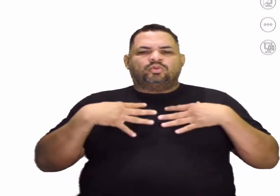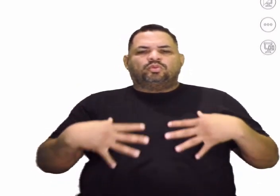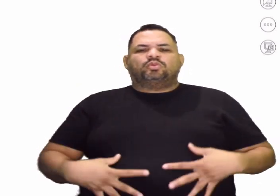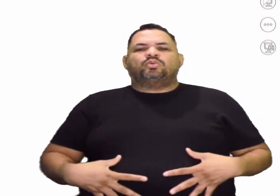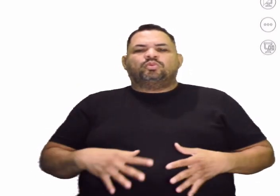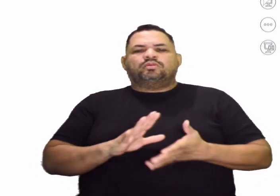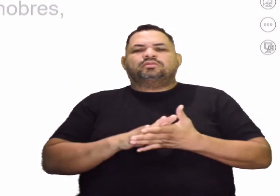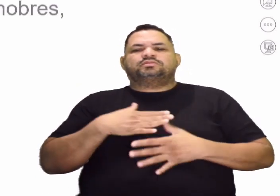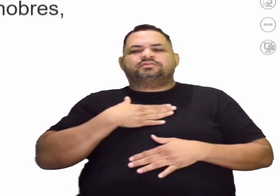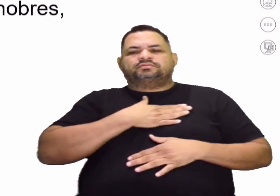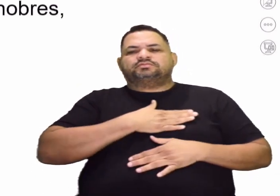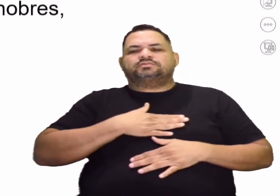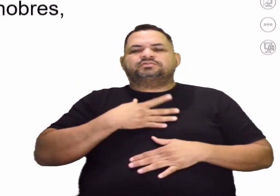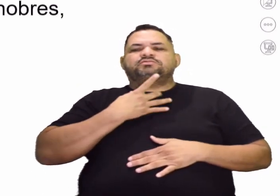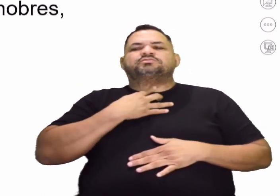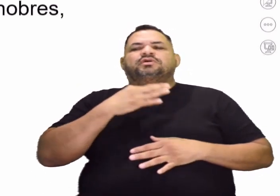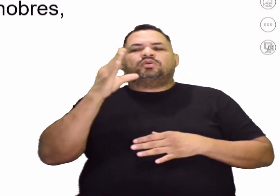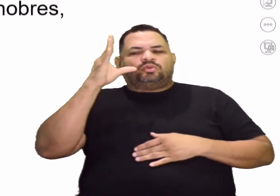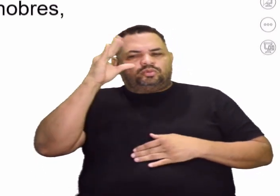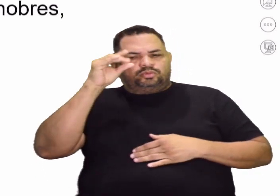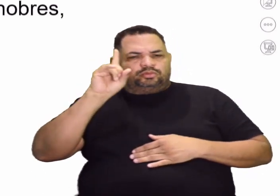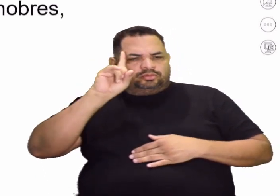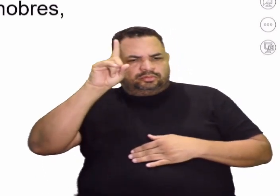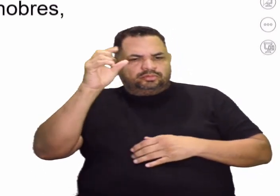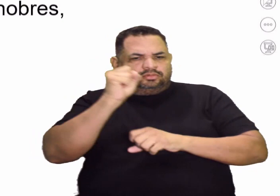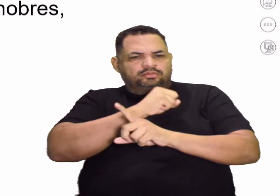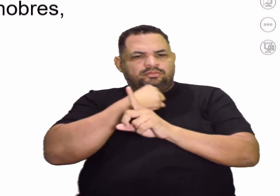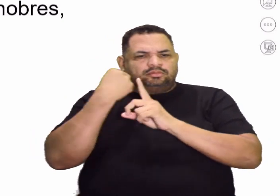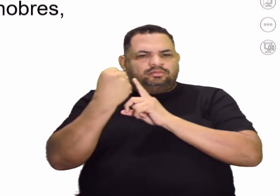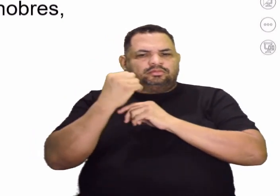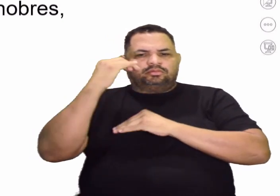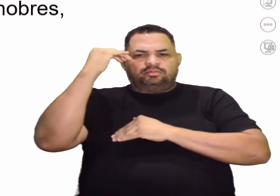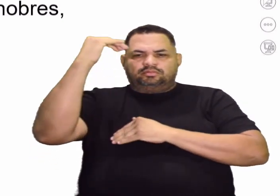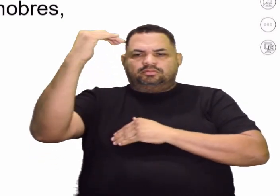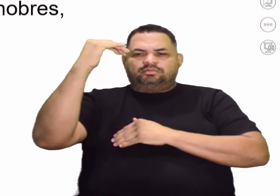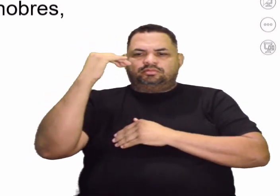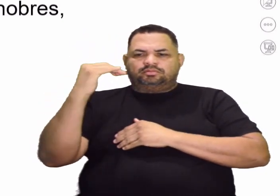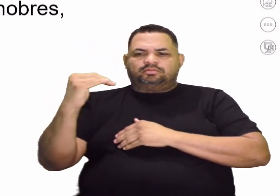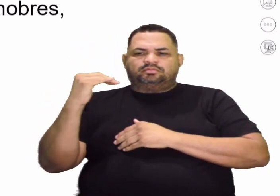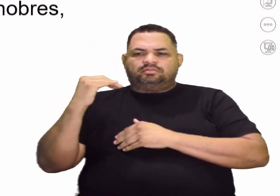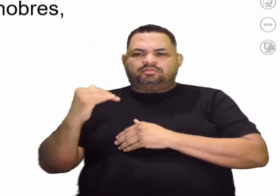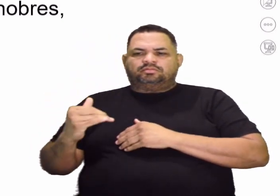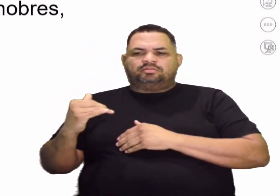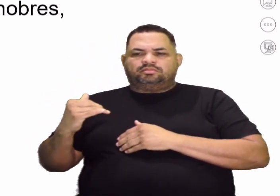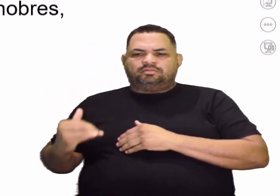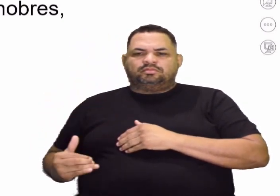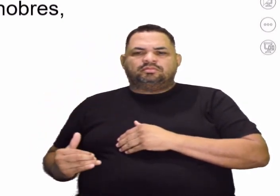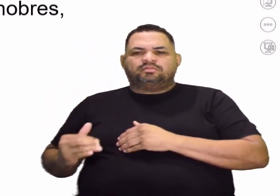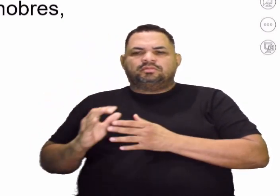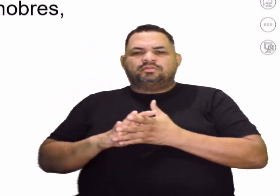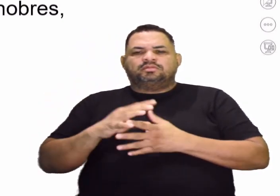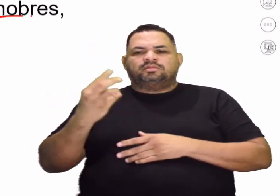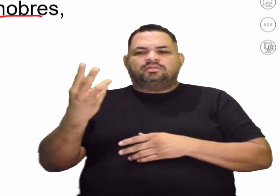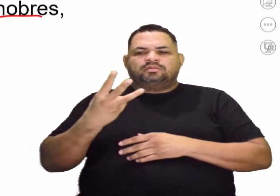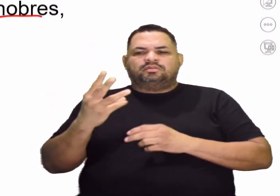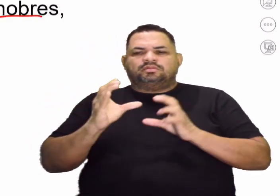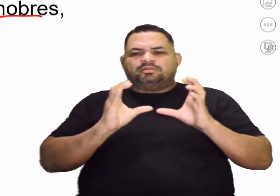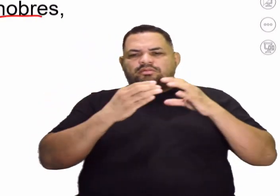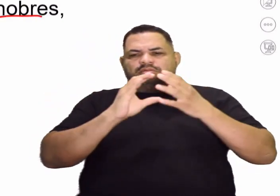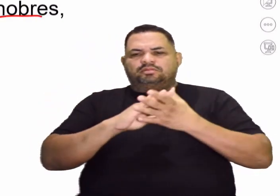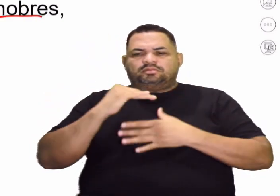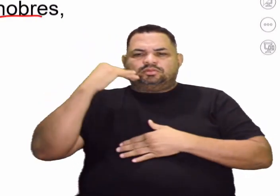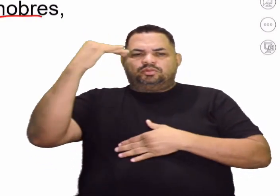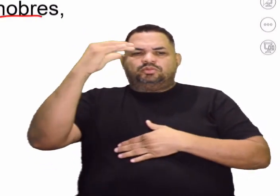curiosidade intelectual. A sociedade ela era hierarquizada em 3 classes: